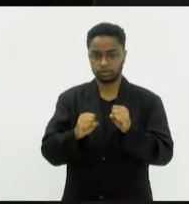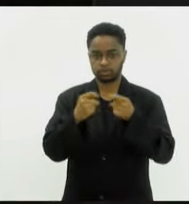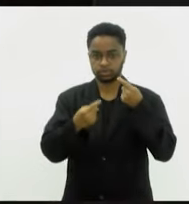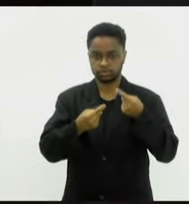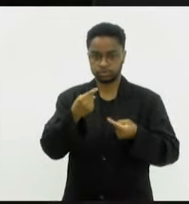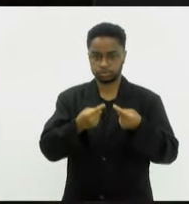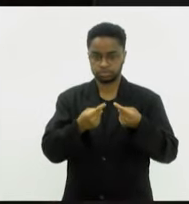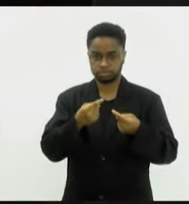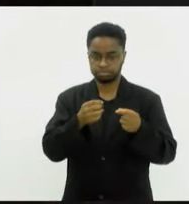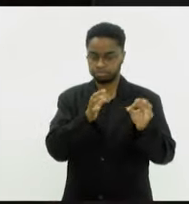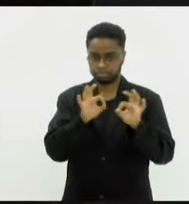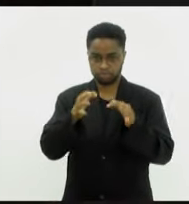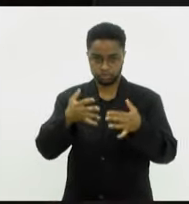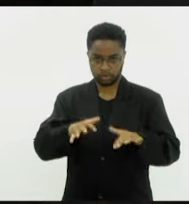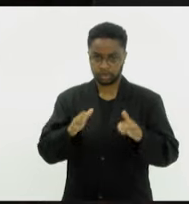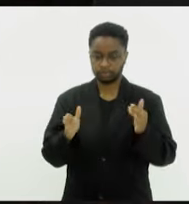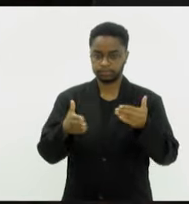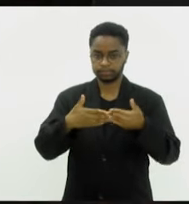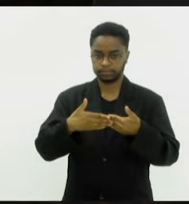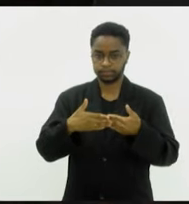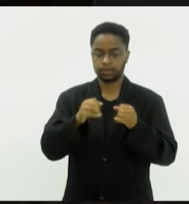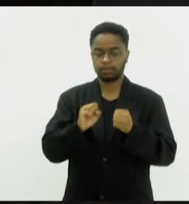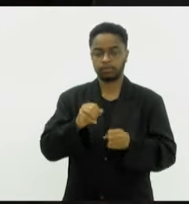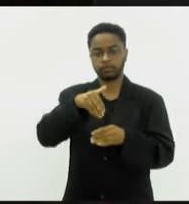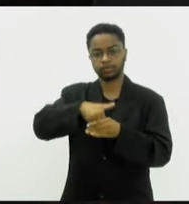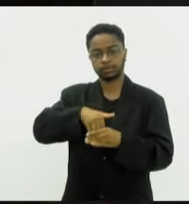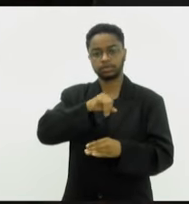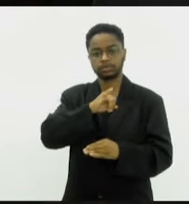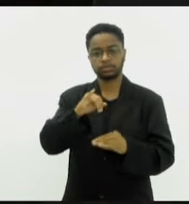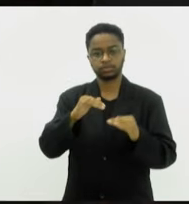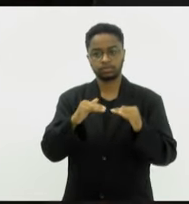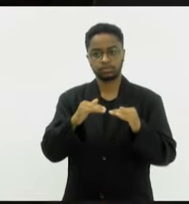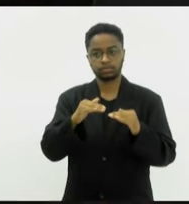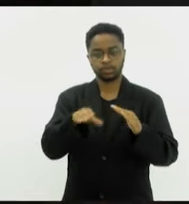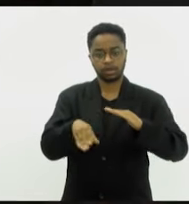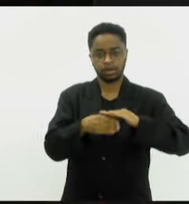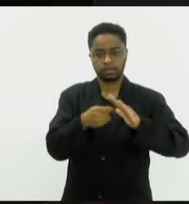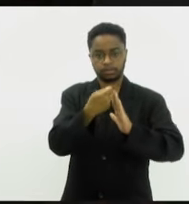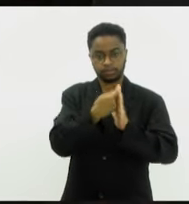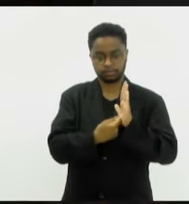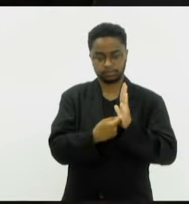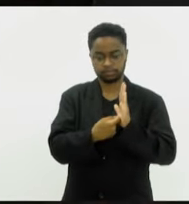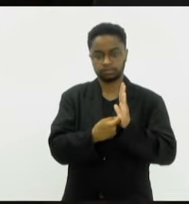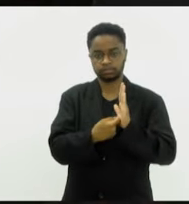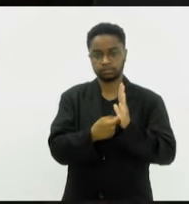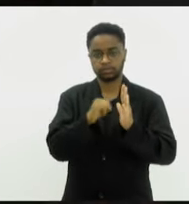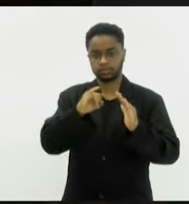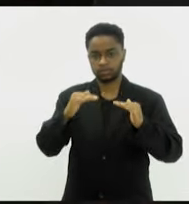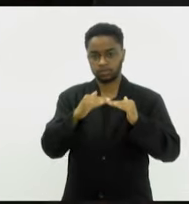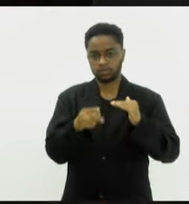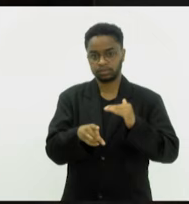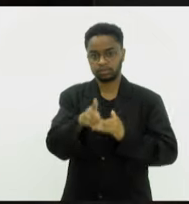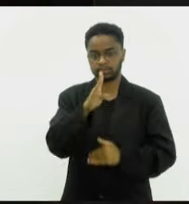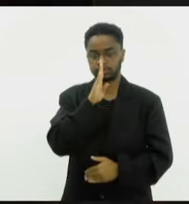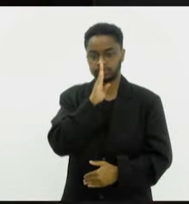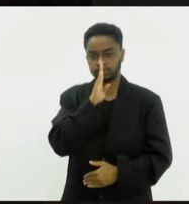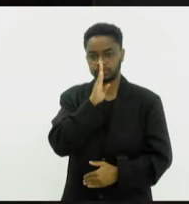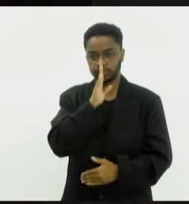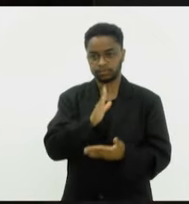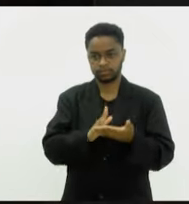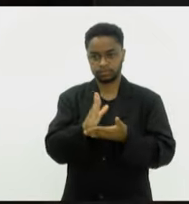Não havendo quem queira discutir, encerrada a discussão. Em votação, a emenda de redação. Os senhores que aprovam permaneçam como